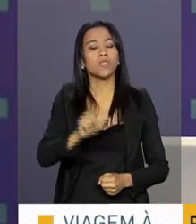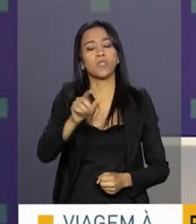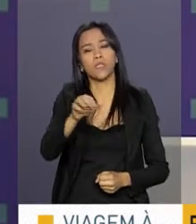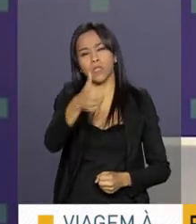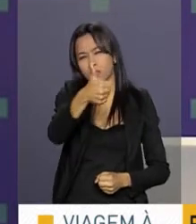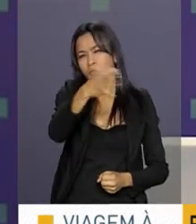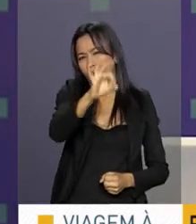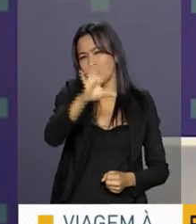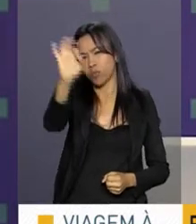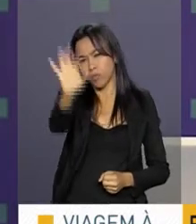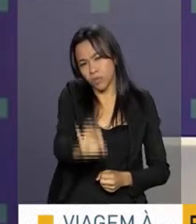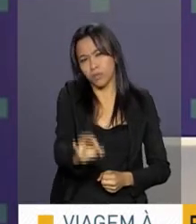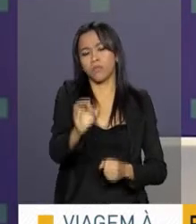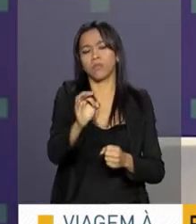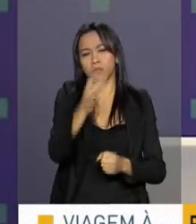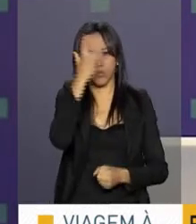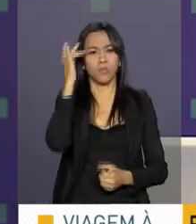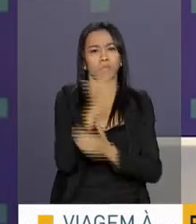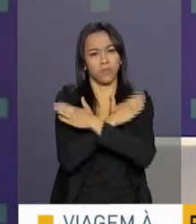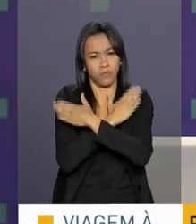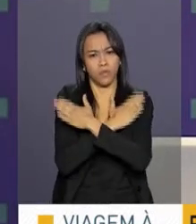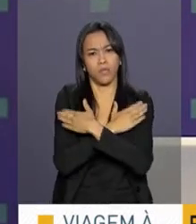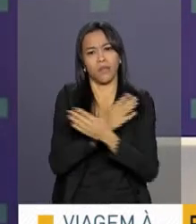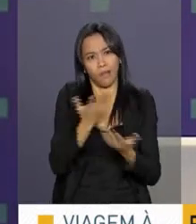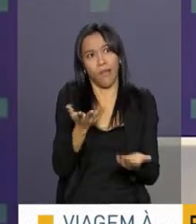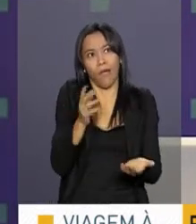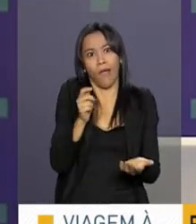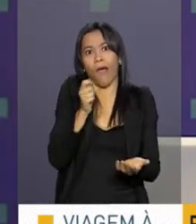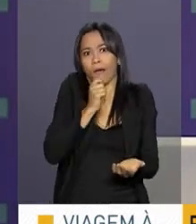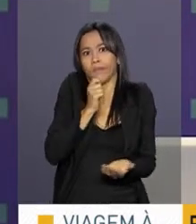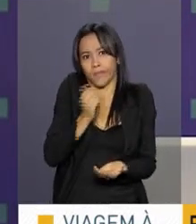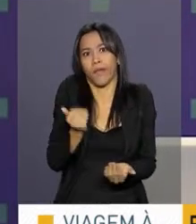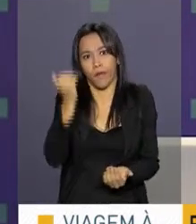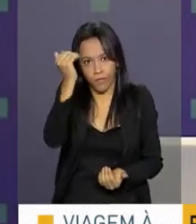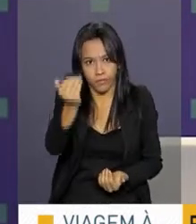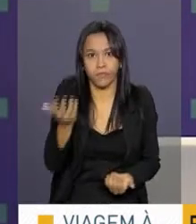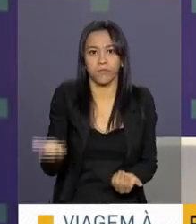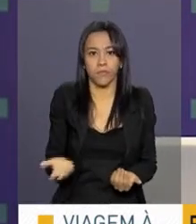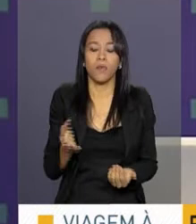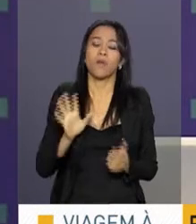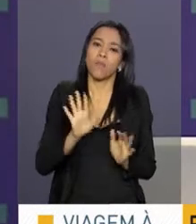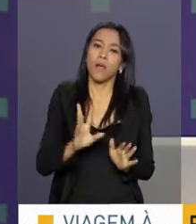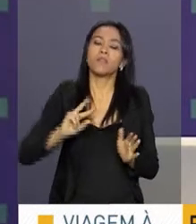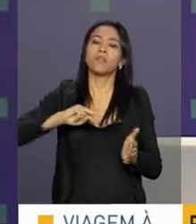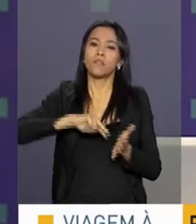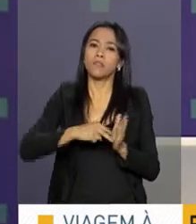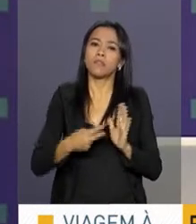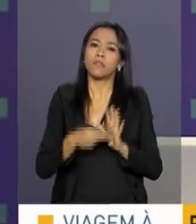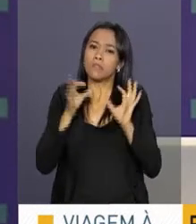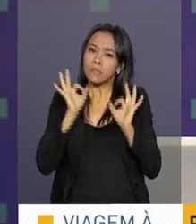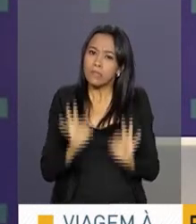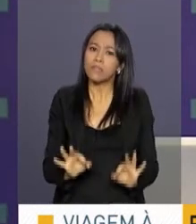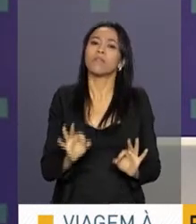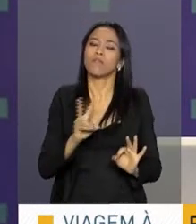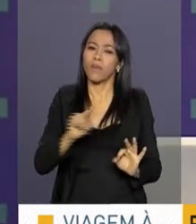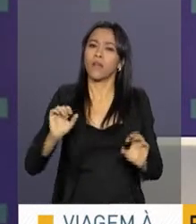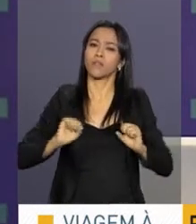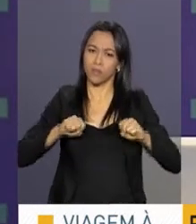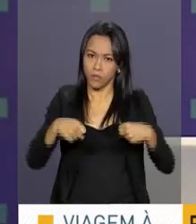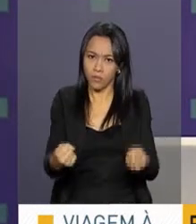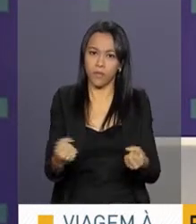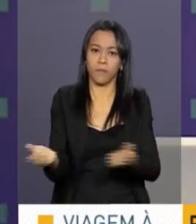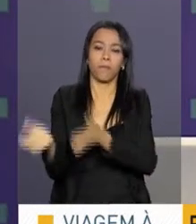de 10% de desemprego, o que ainda será um nível elevado, mas que, com certeza, representará uma grande recuperação.